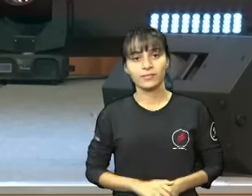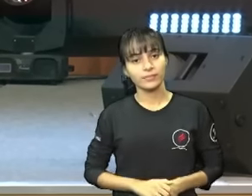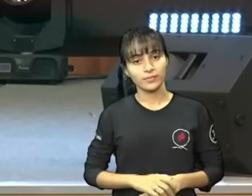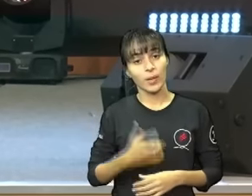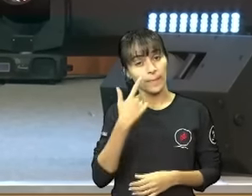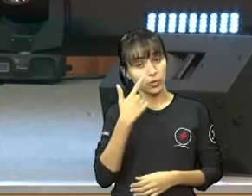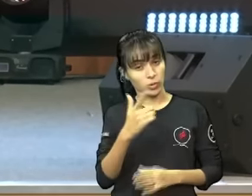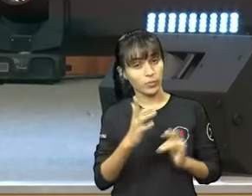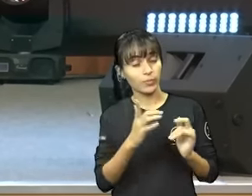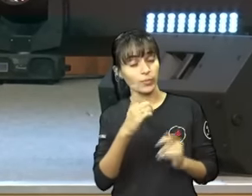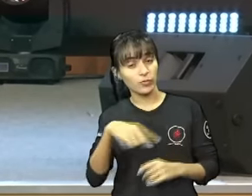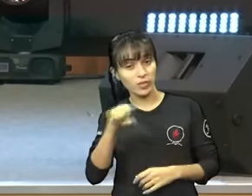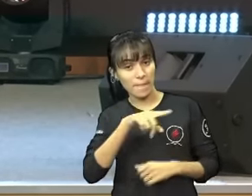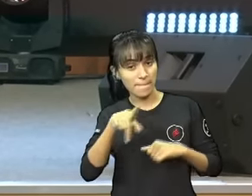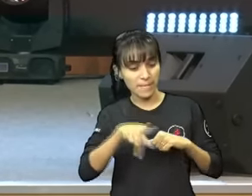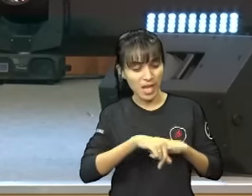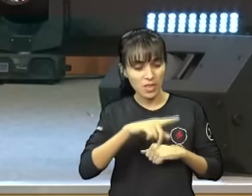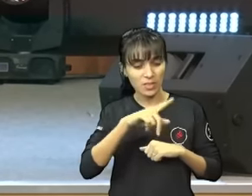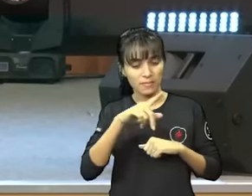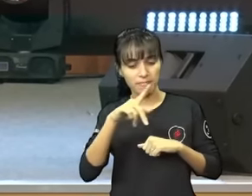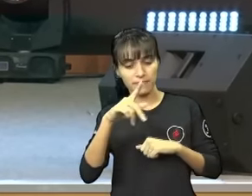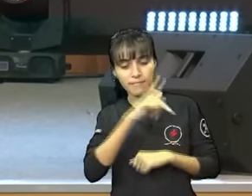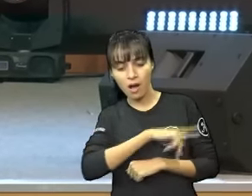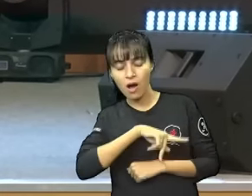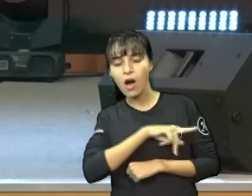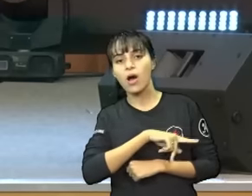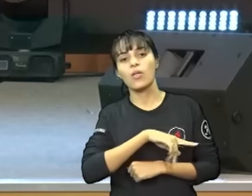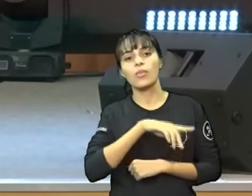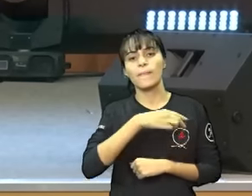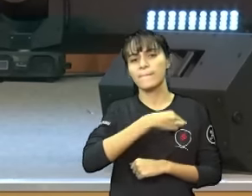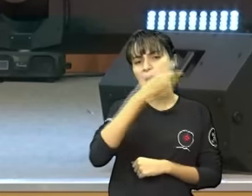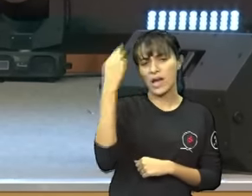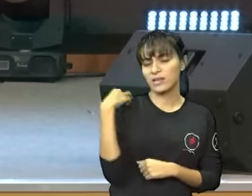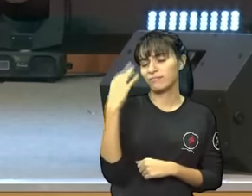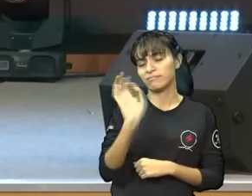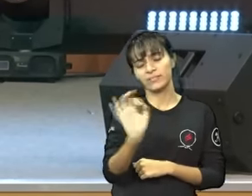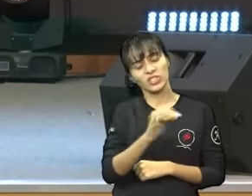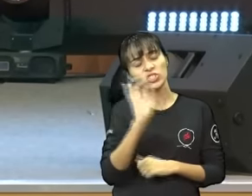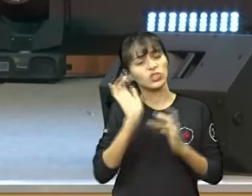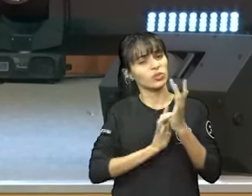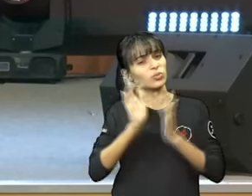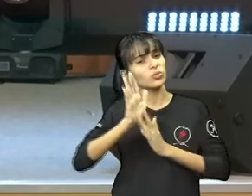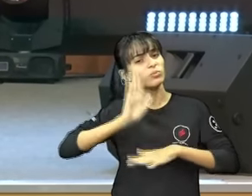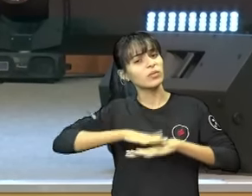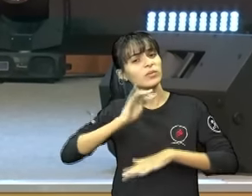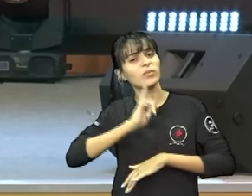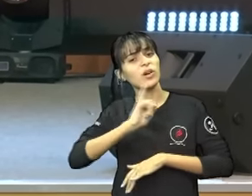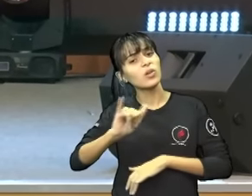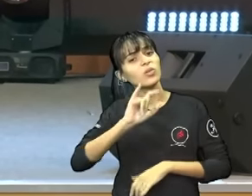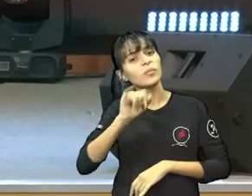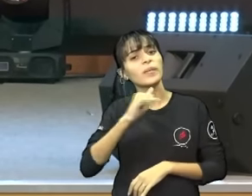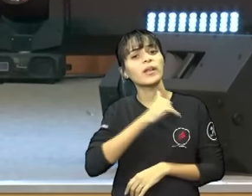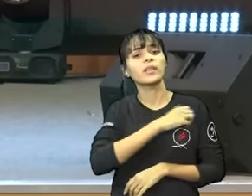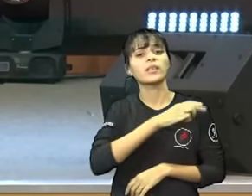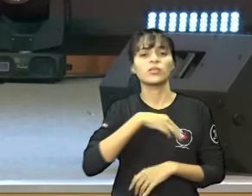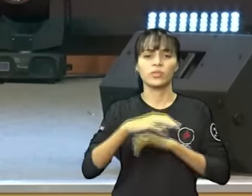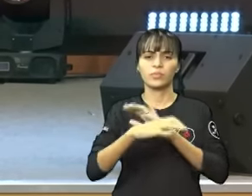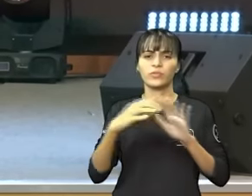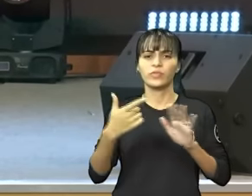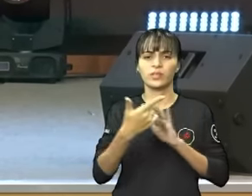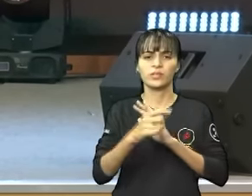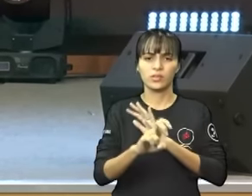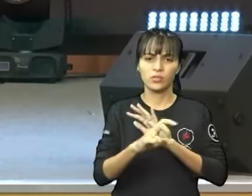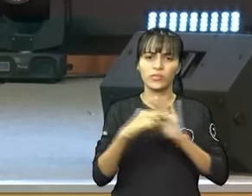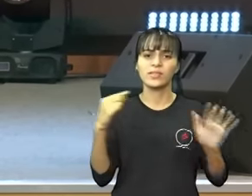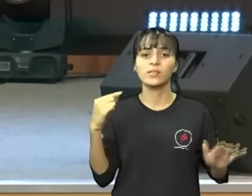para você não foi Pedro não foi Paulo não foi Maria Jesus falou em Mateus 25 30 e dizendo que o